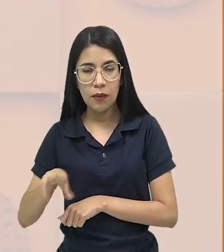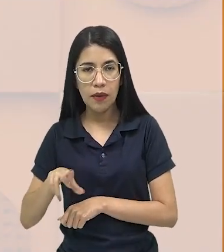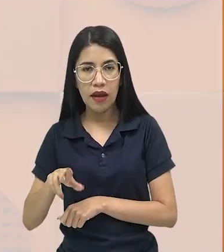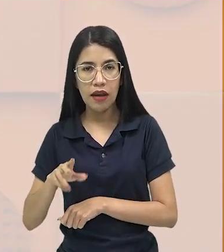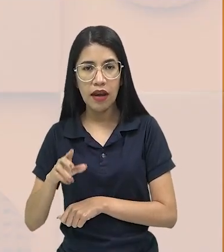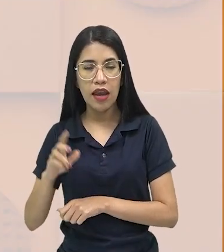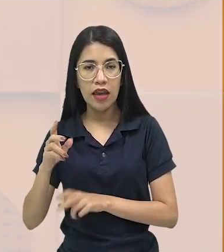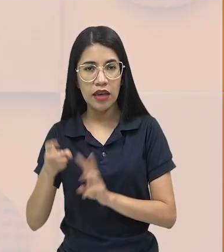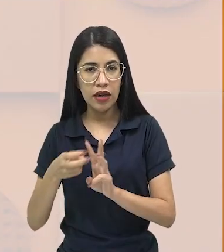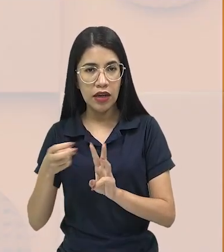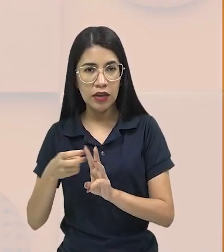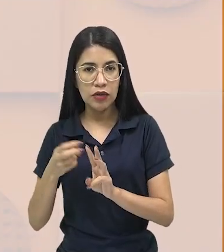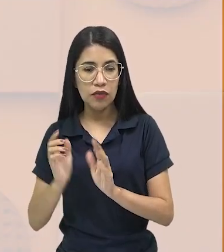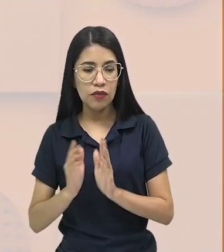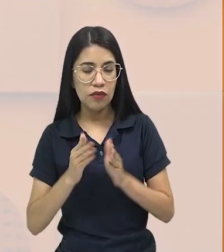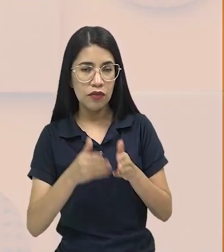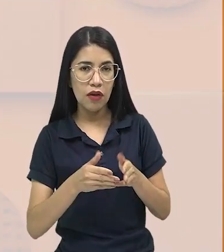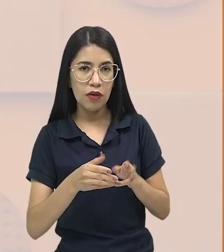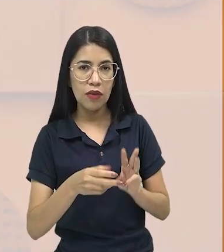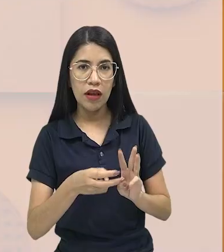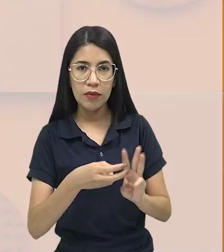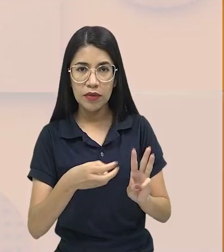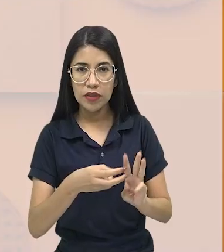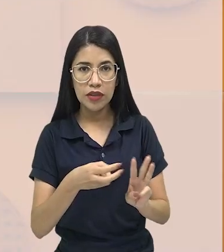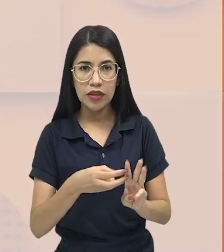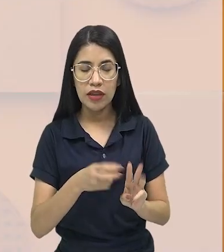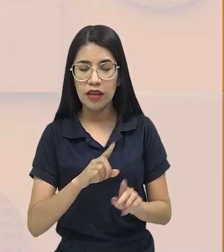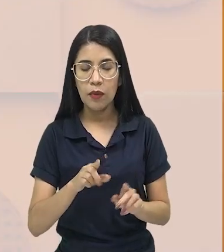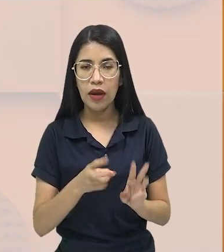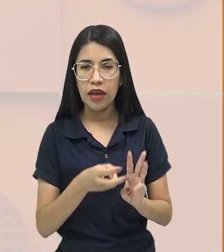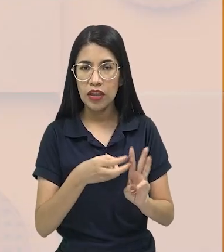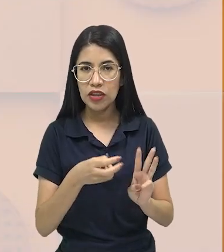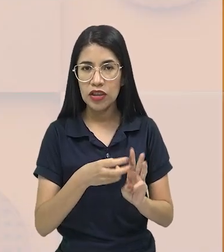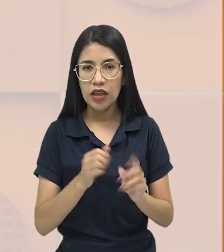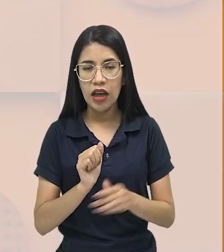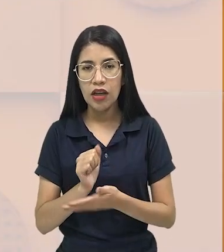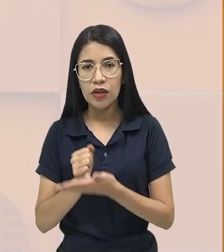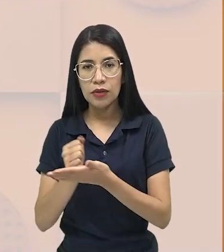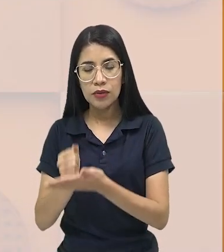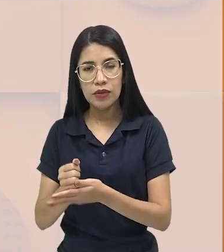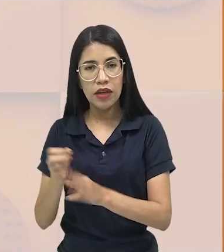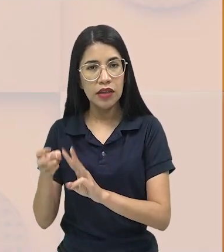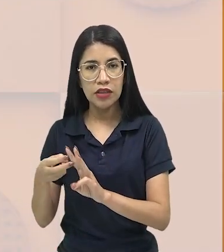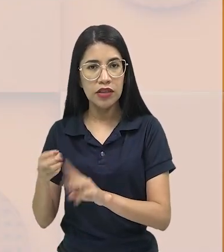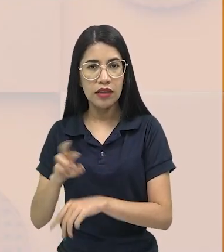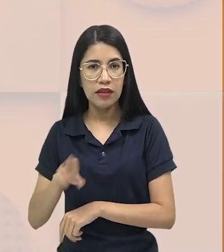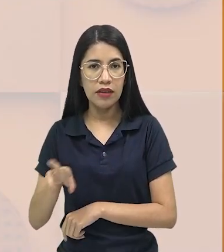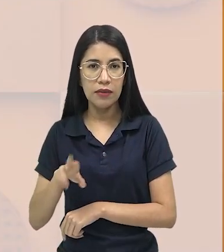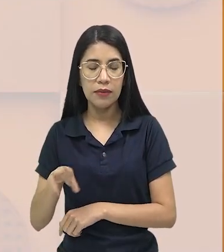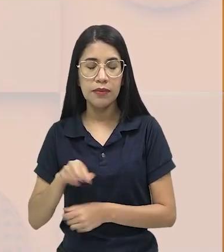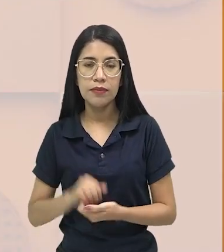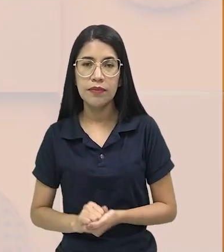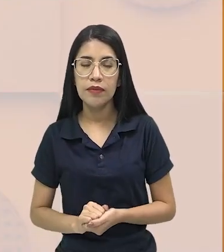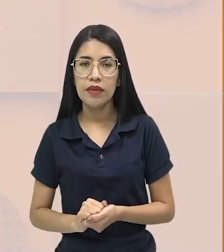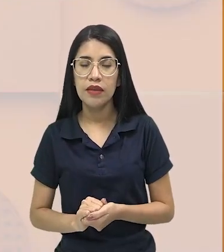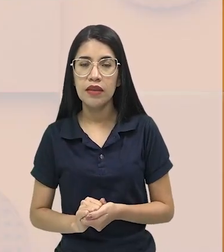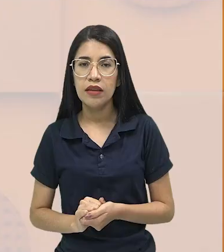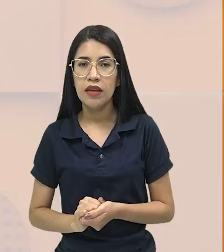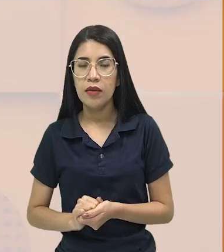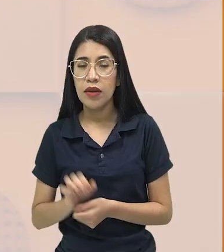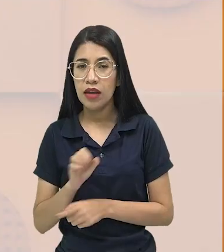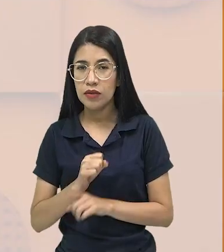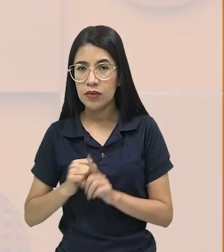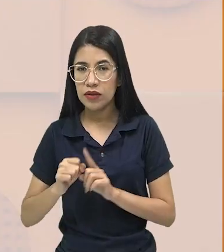para indígenas. Não é uma política feita de indígena para indígena, mas da dita, vamos colocar nesse termo, sociedade